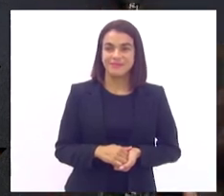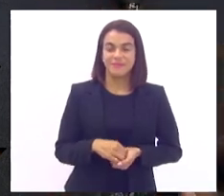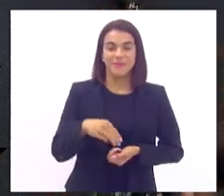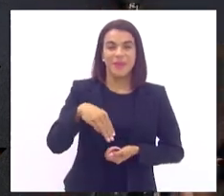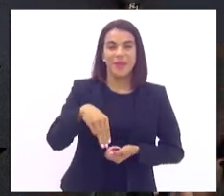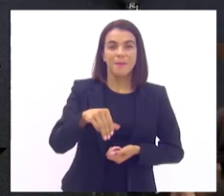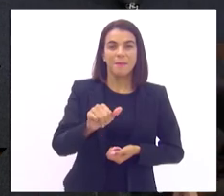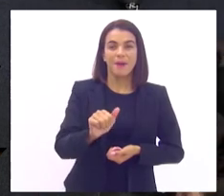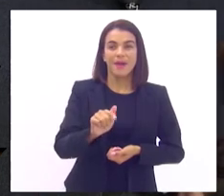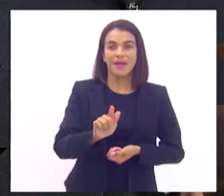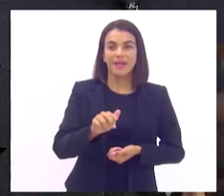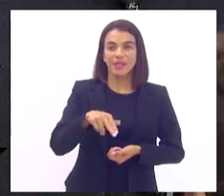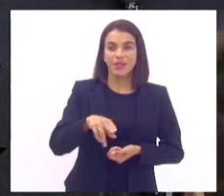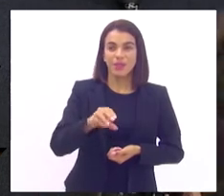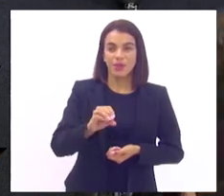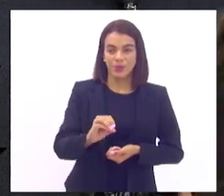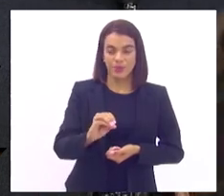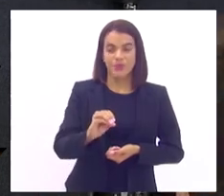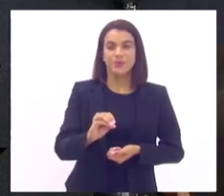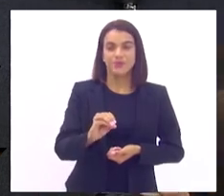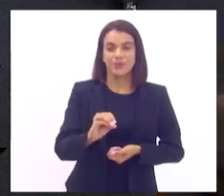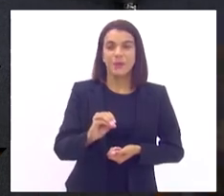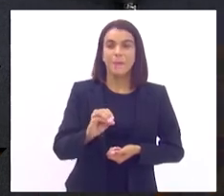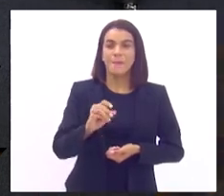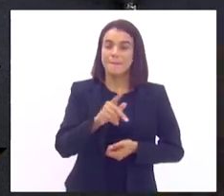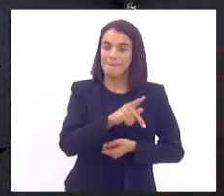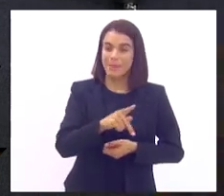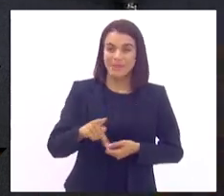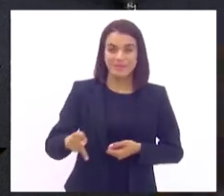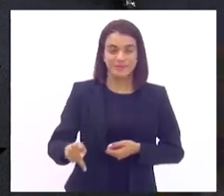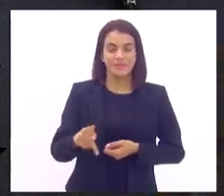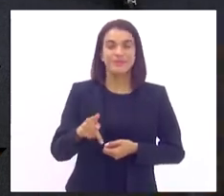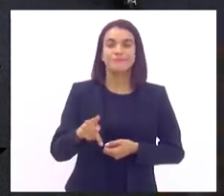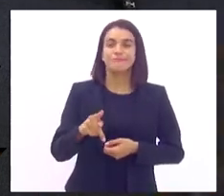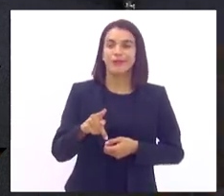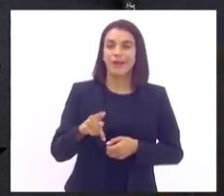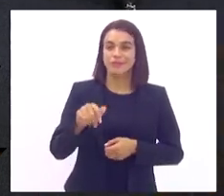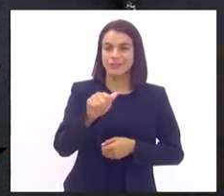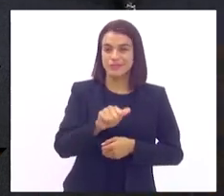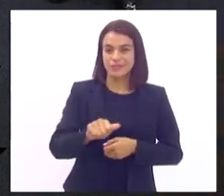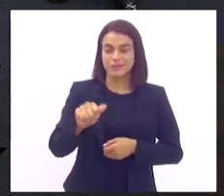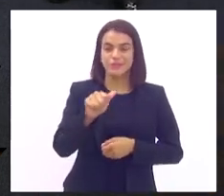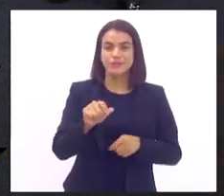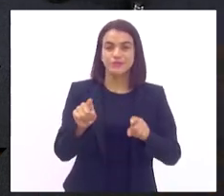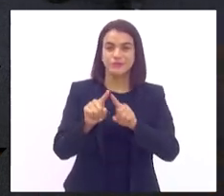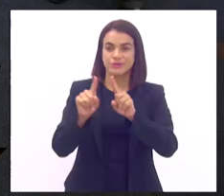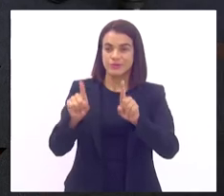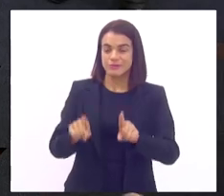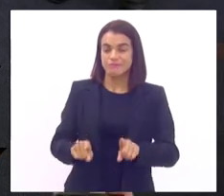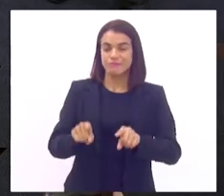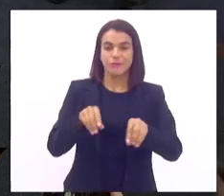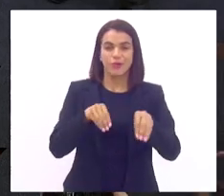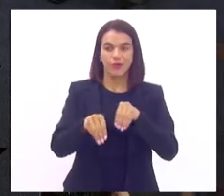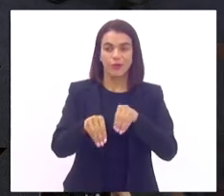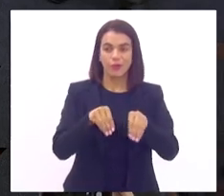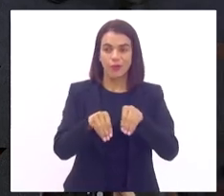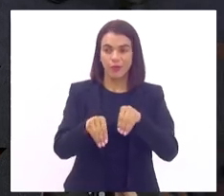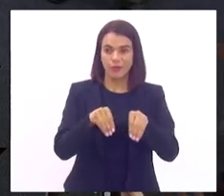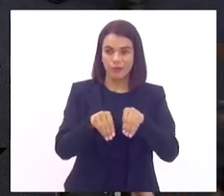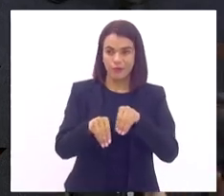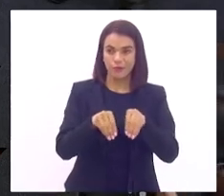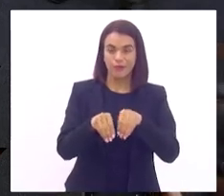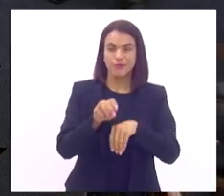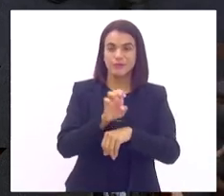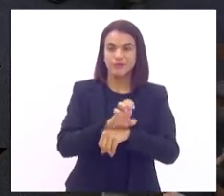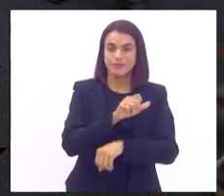Magno Tarcísio de Sá, presidente da Associação dos Servidores de Controle Interno do Estado do Rio de Janeiro.